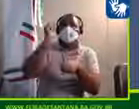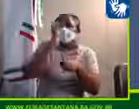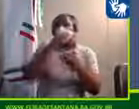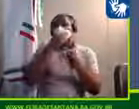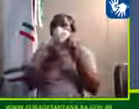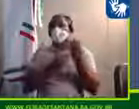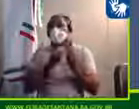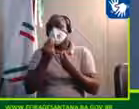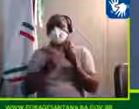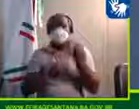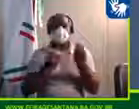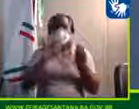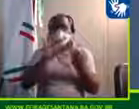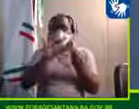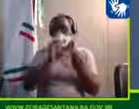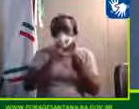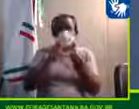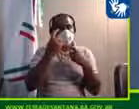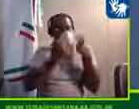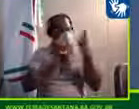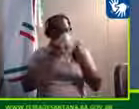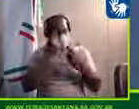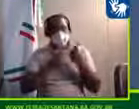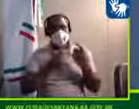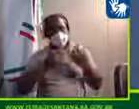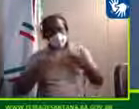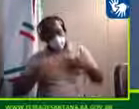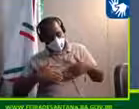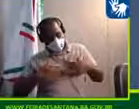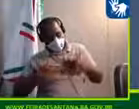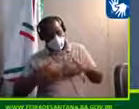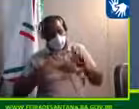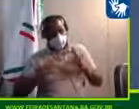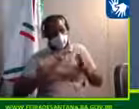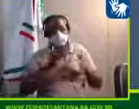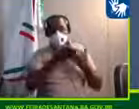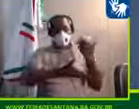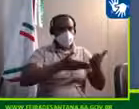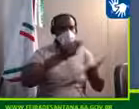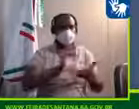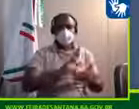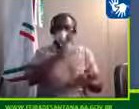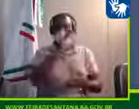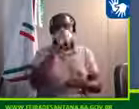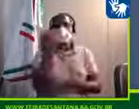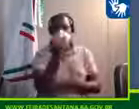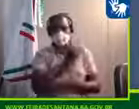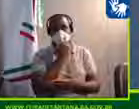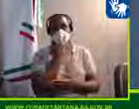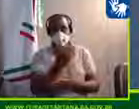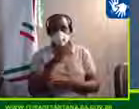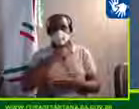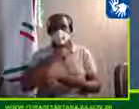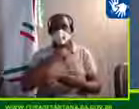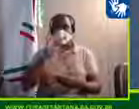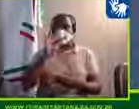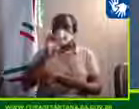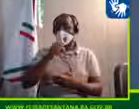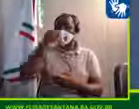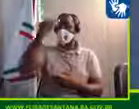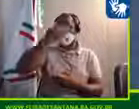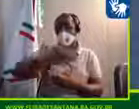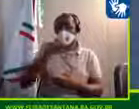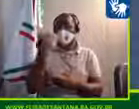sendo enfrentada de uma forma muito tranquila e muito competente. O que a reportagem mostra é que Feira de Santana é uma